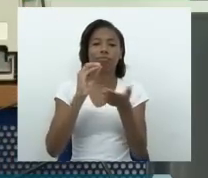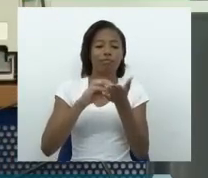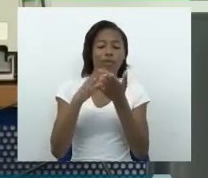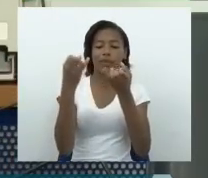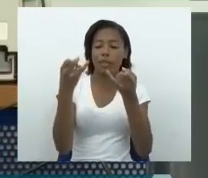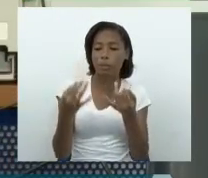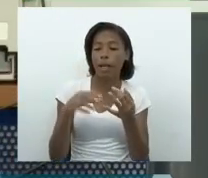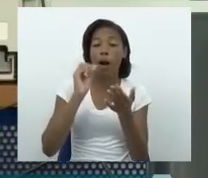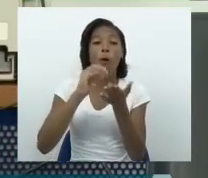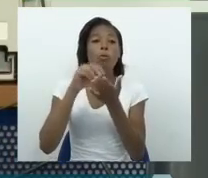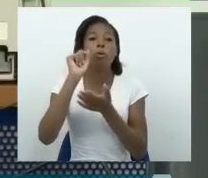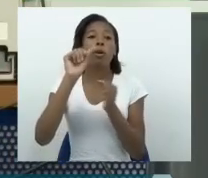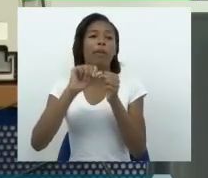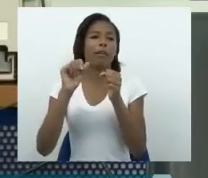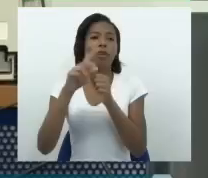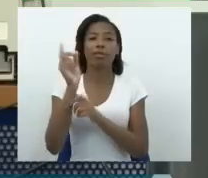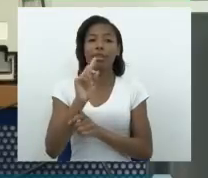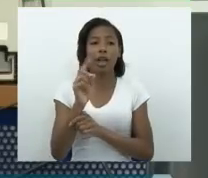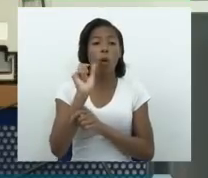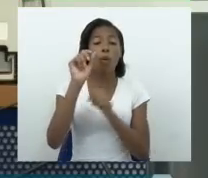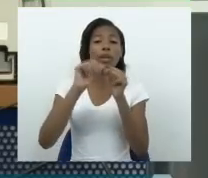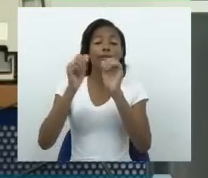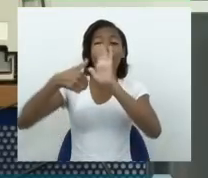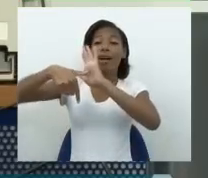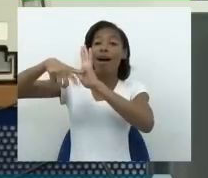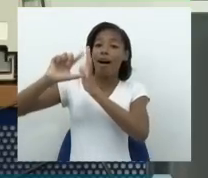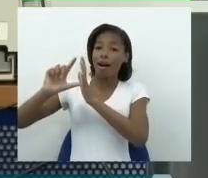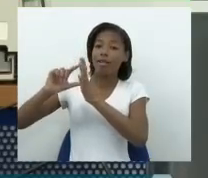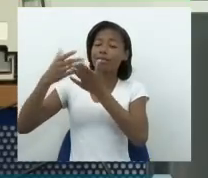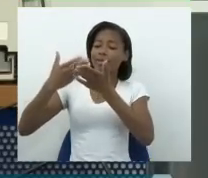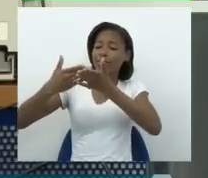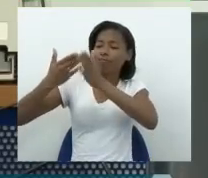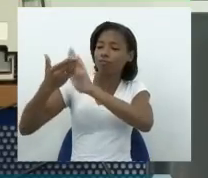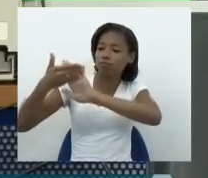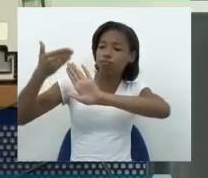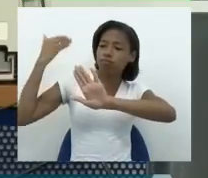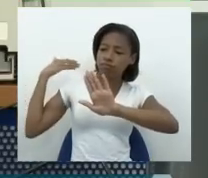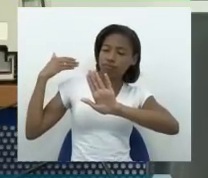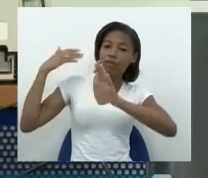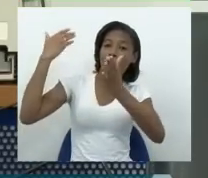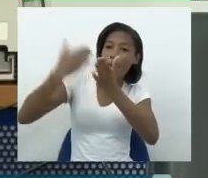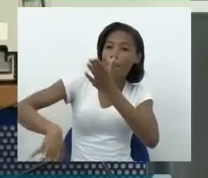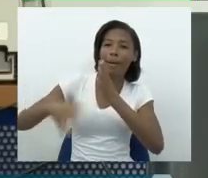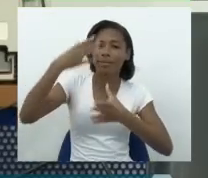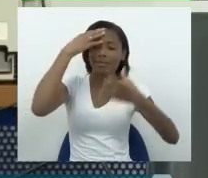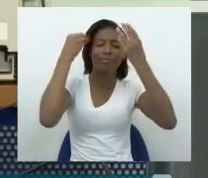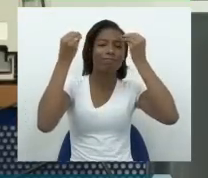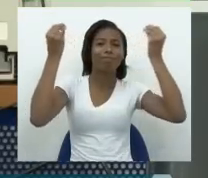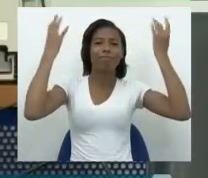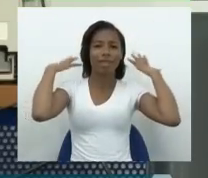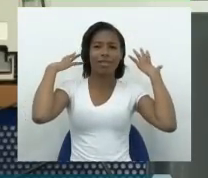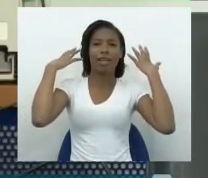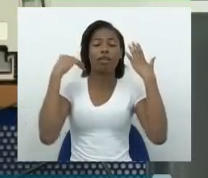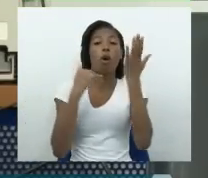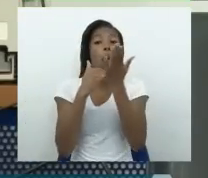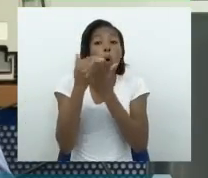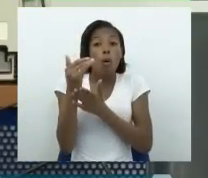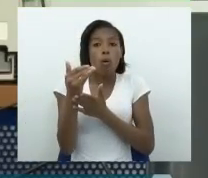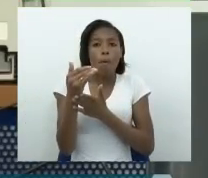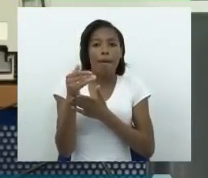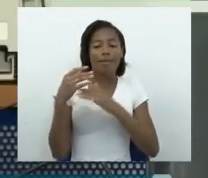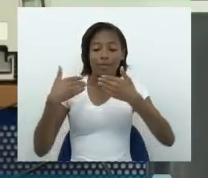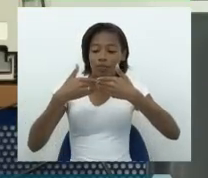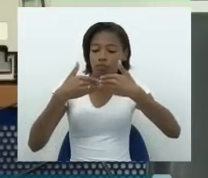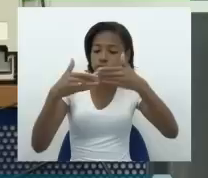disso ou daquilo. O que fizeram no passado, vamos tirar o passado fora, vamos para o futuro. Vamos ver aquilo que a população guarulhense